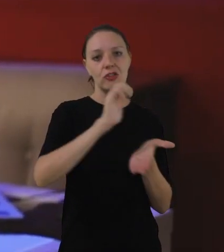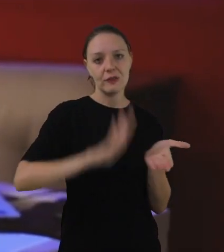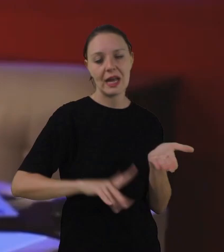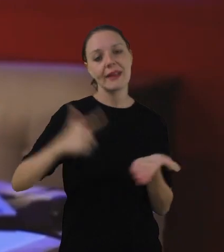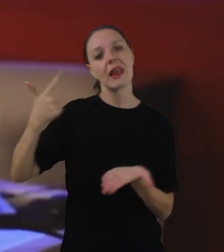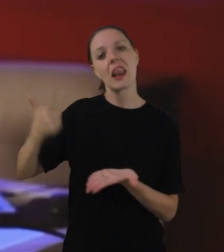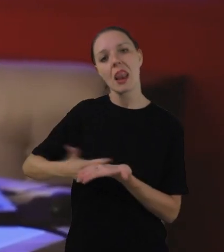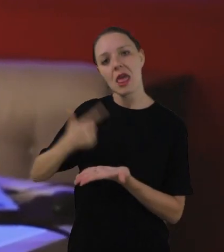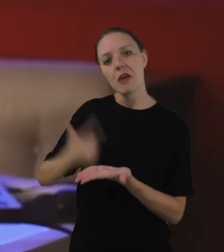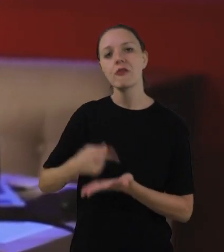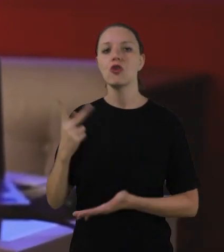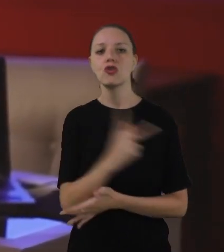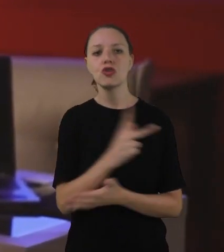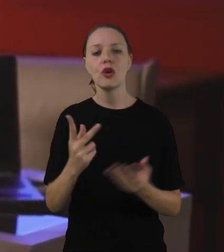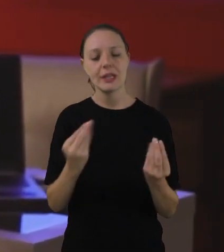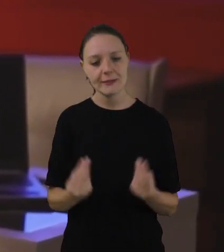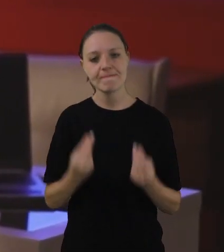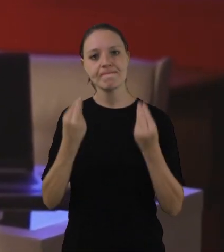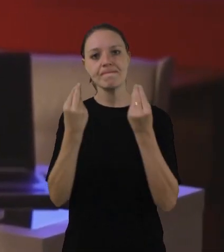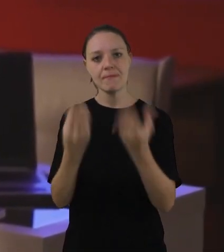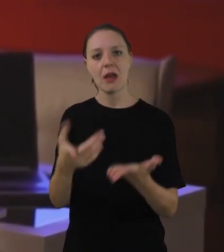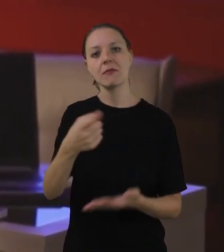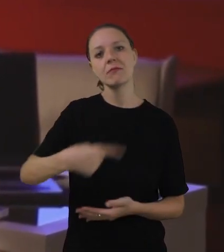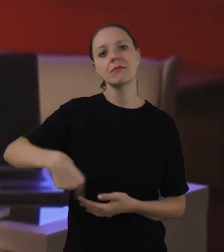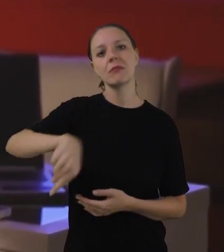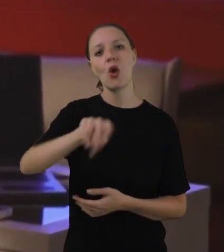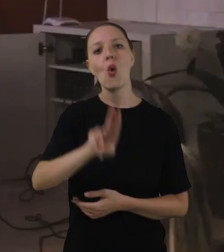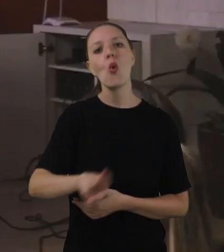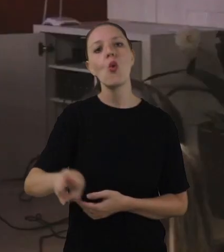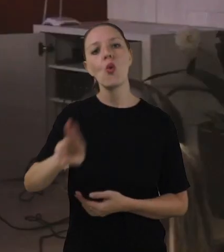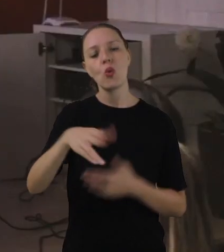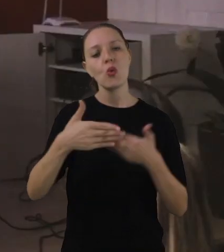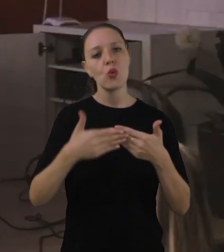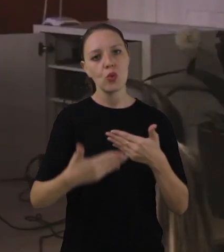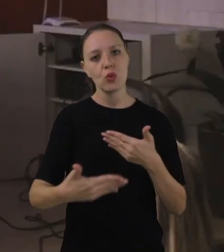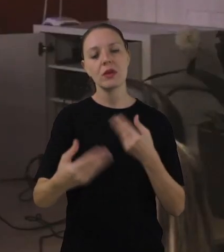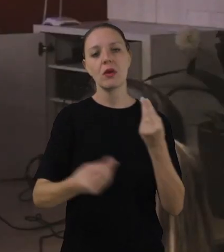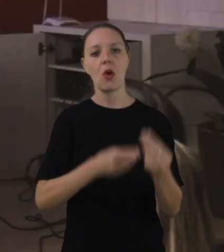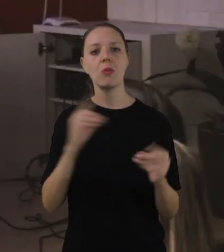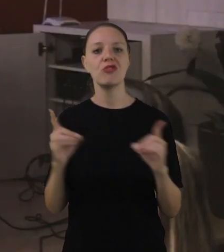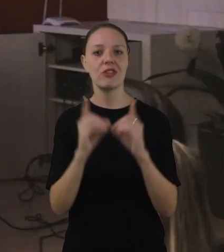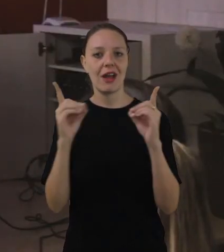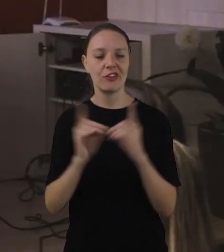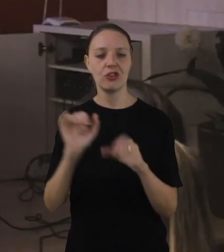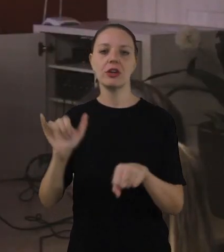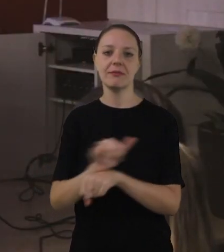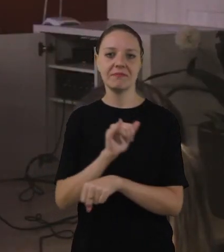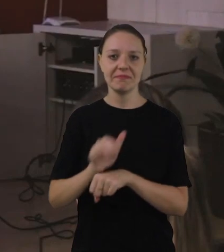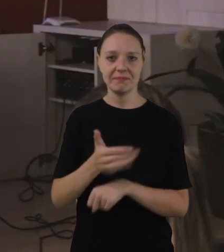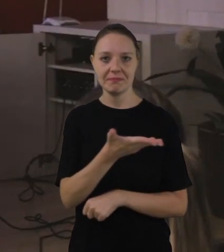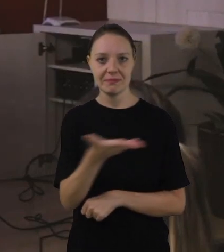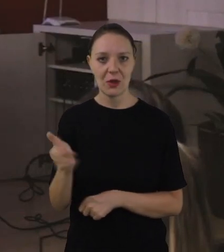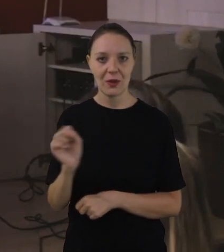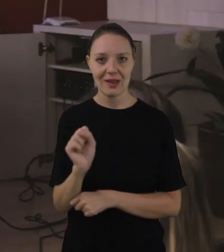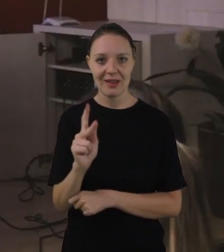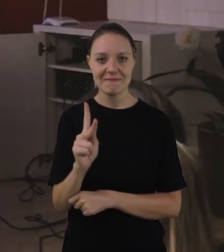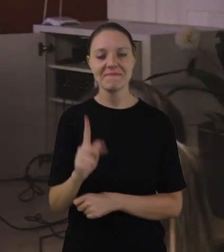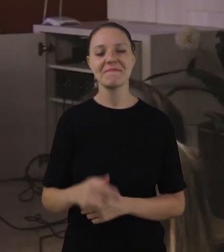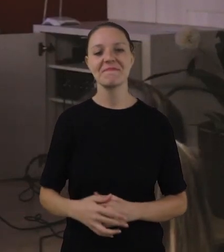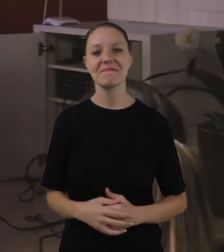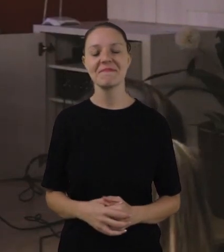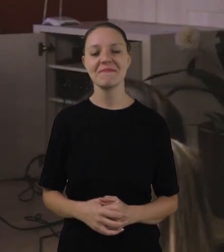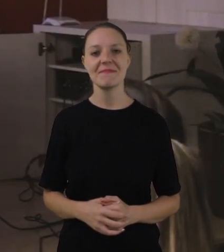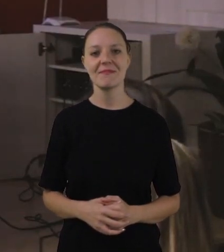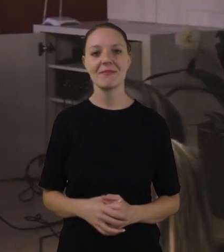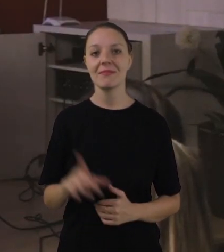quanto também o livro para vocês utilizarem como ferramenta no dia a dia de vocês. Tá bom? Dani,